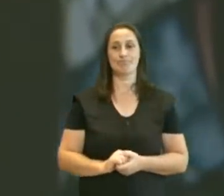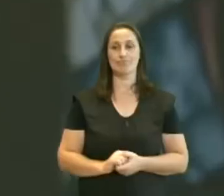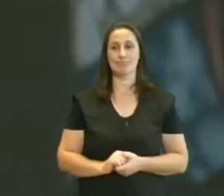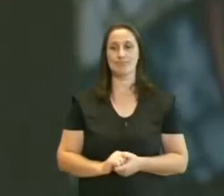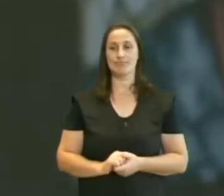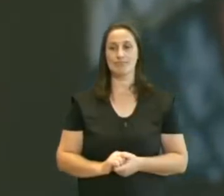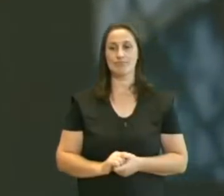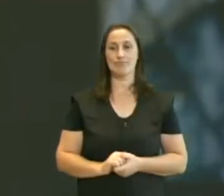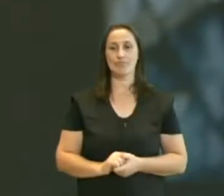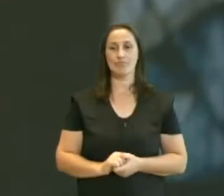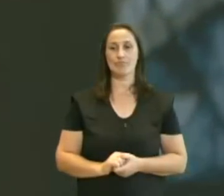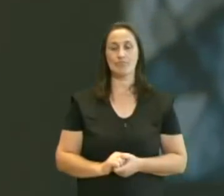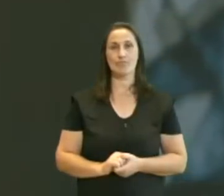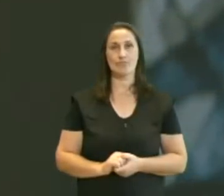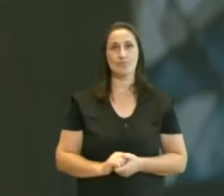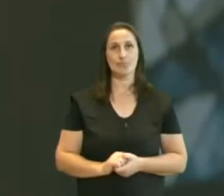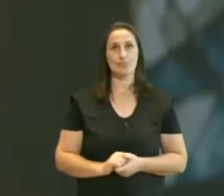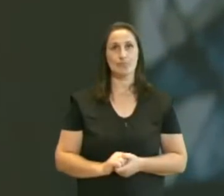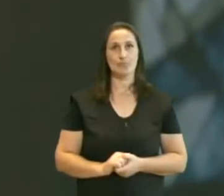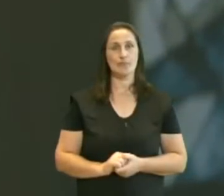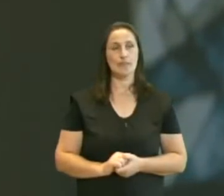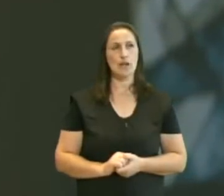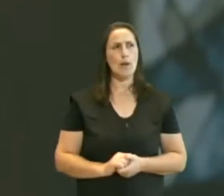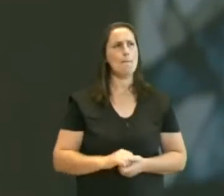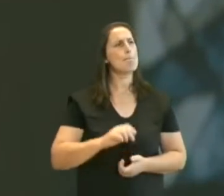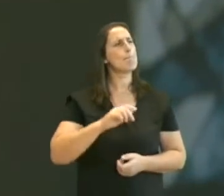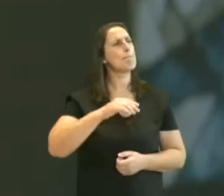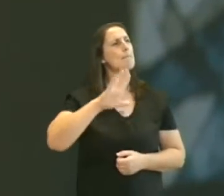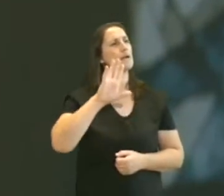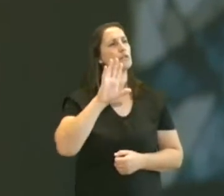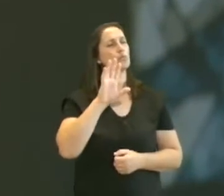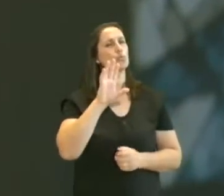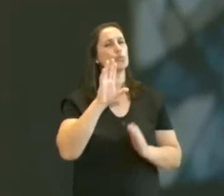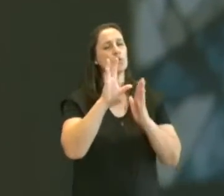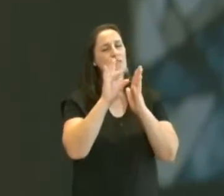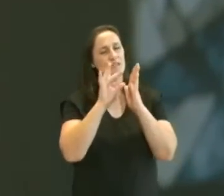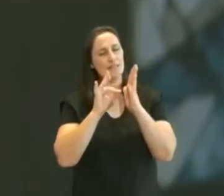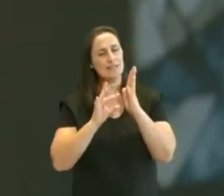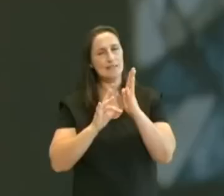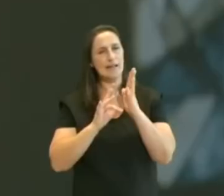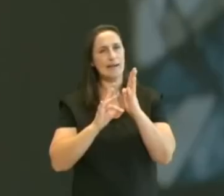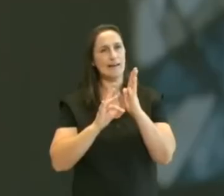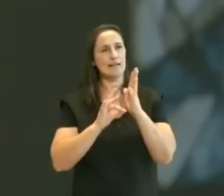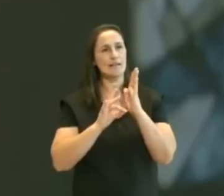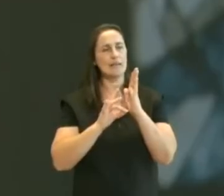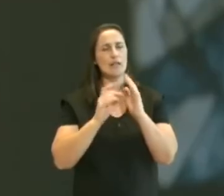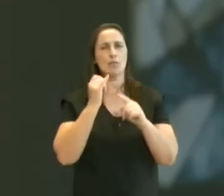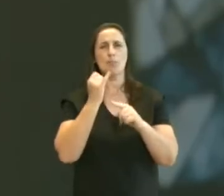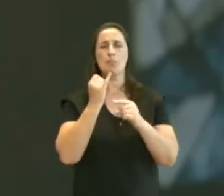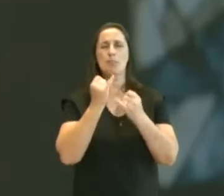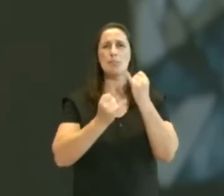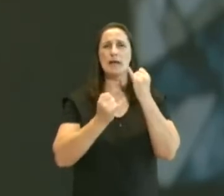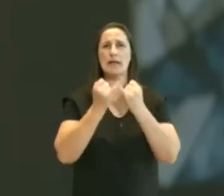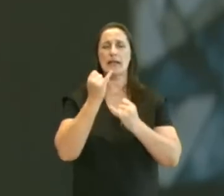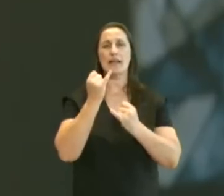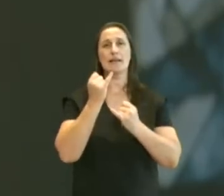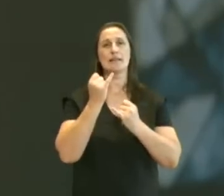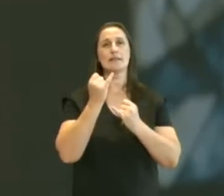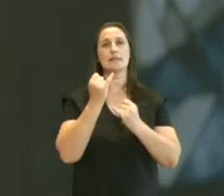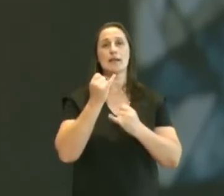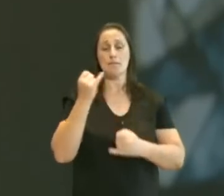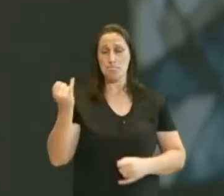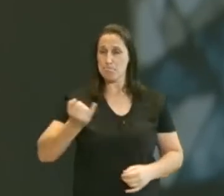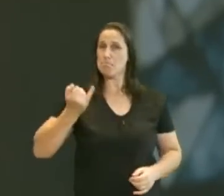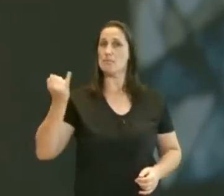O Evangelho vai colocar mais um detalhe que parece não tão importante, mas é muito importante. E